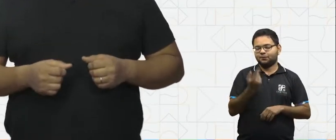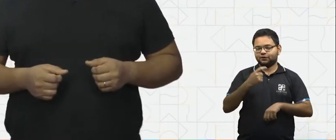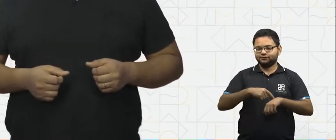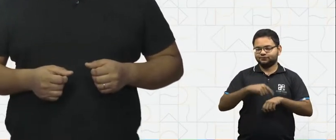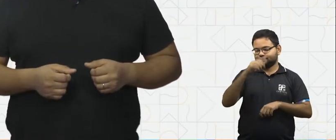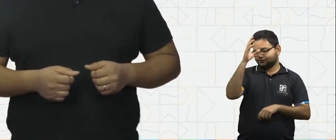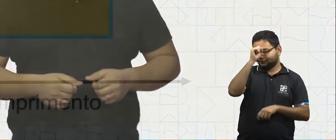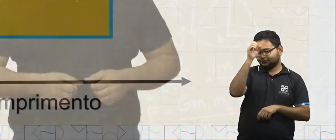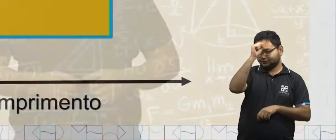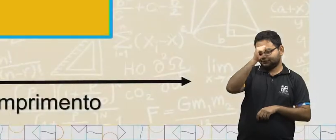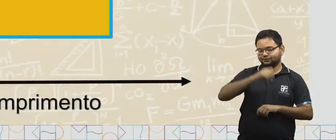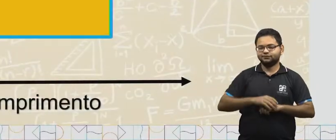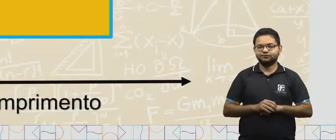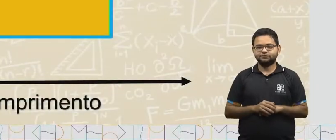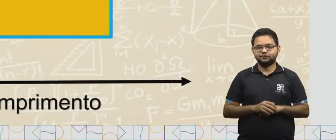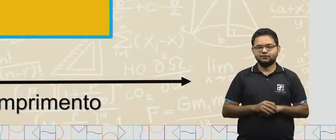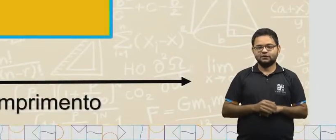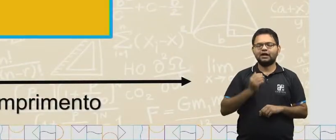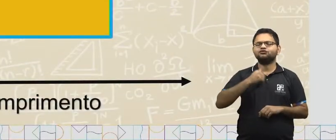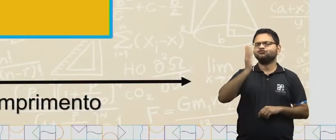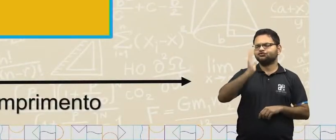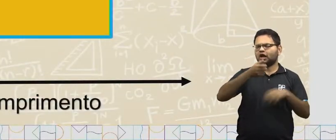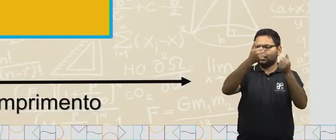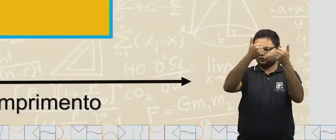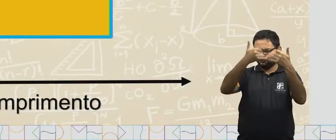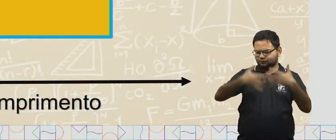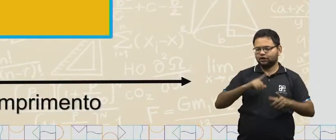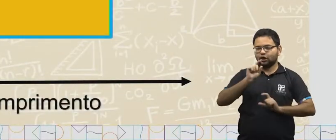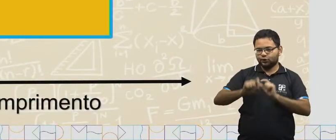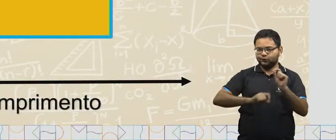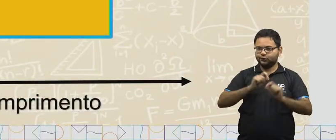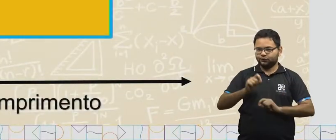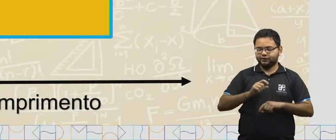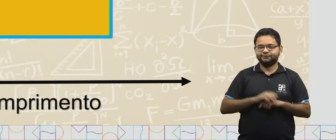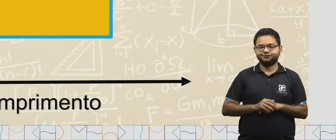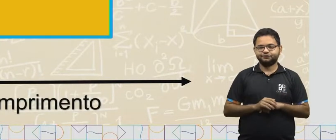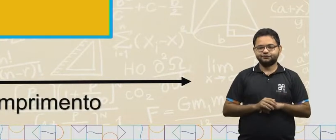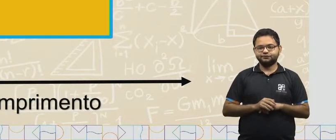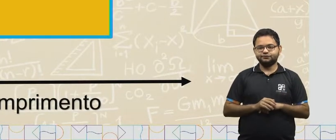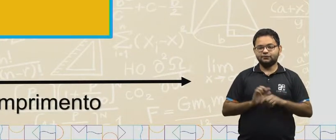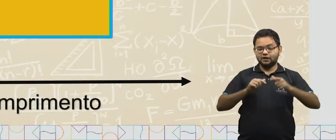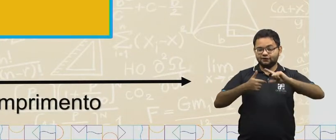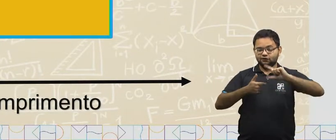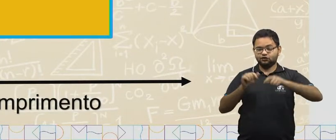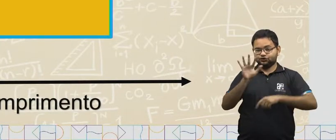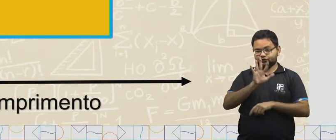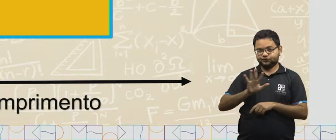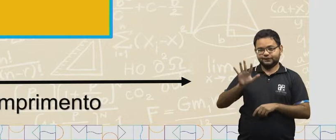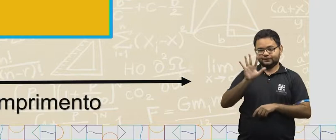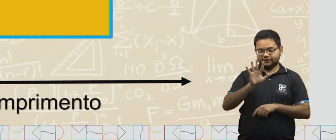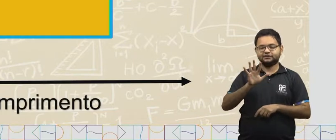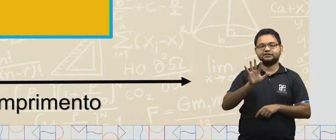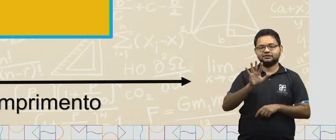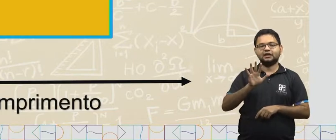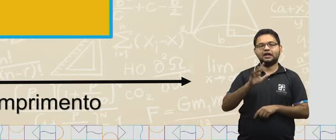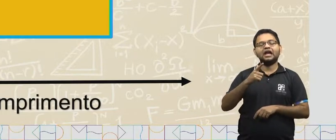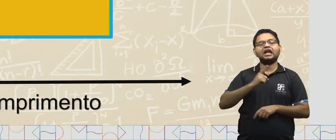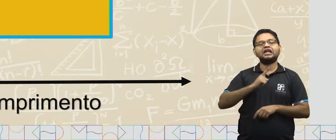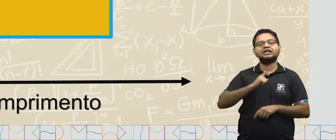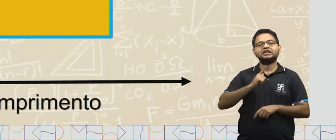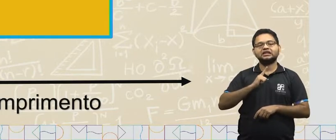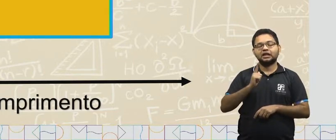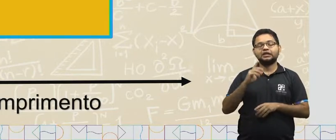nossa hora de aprender. Vimos na nossa aula anterior que as figuras geométricas espaciais são